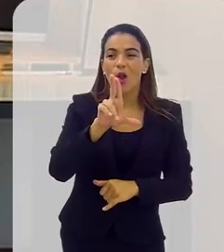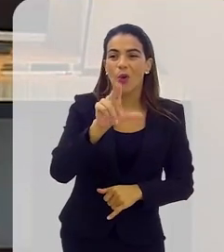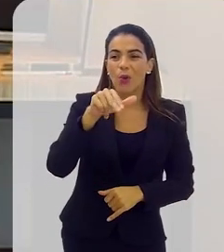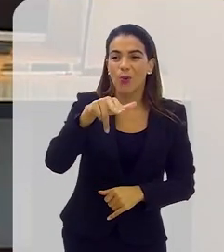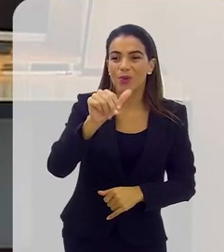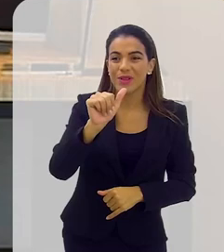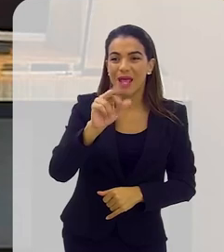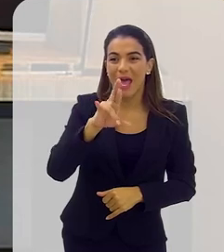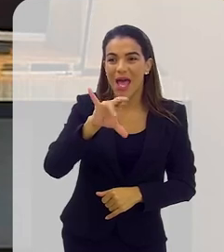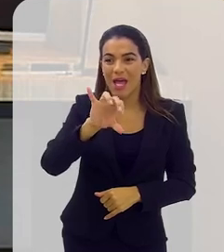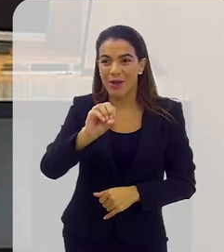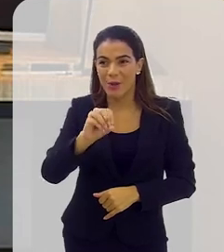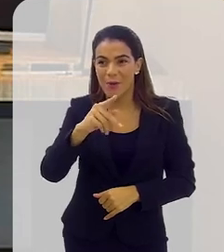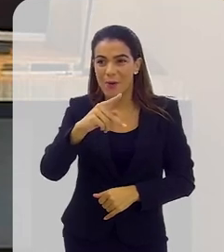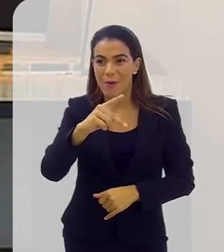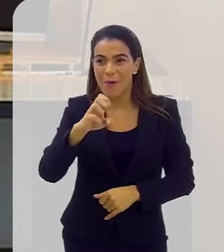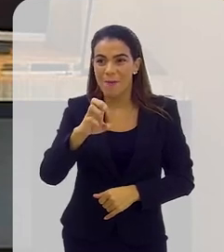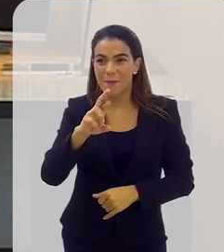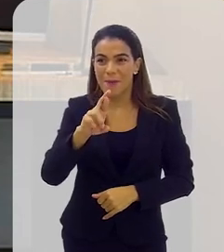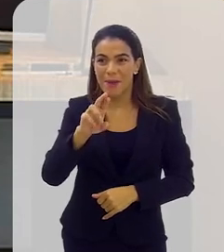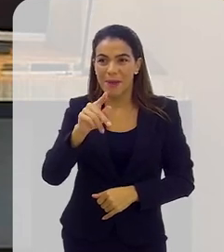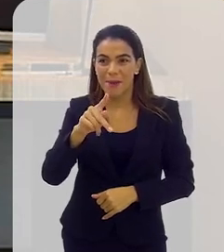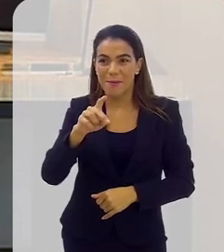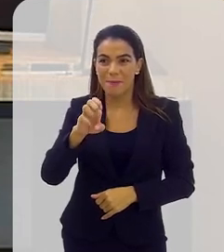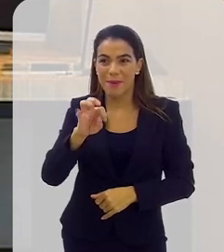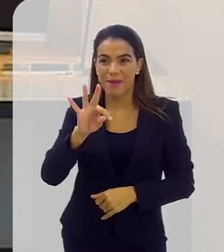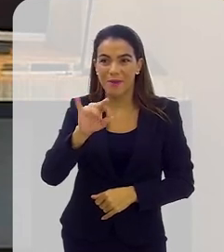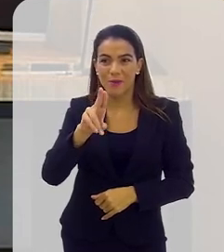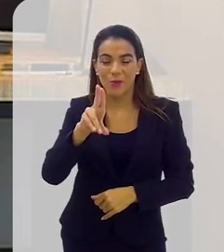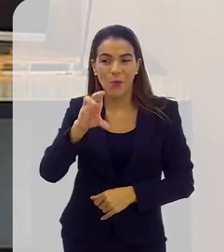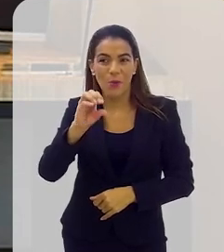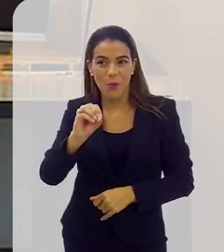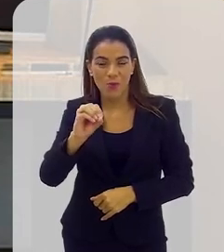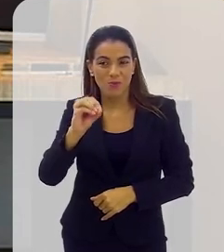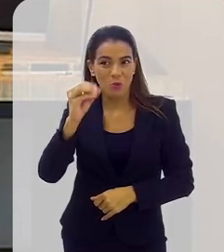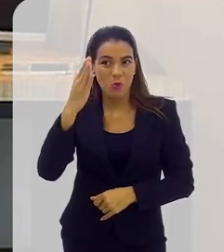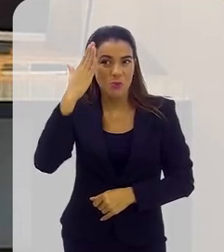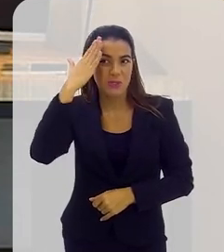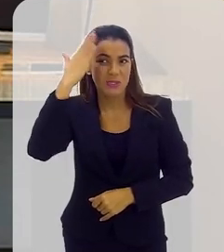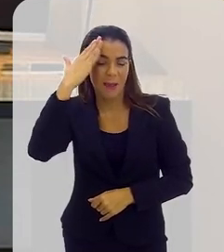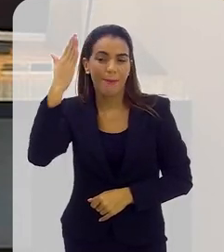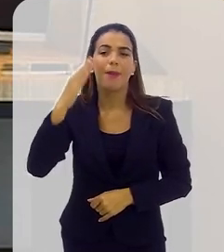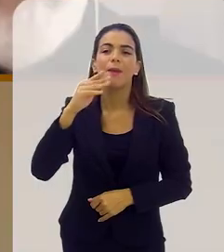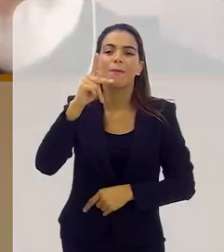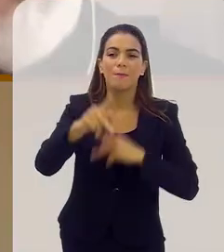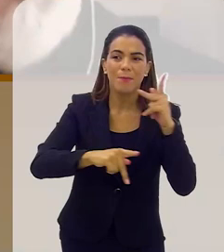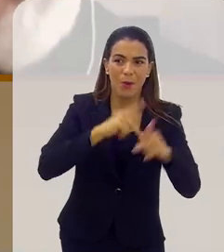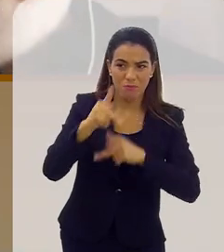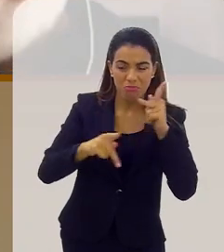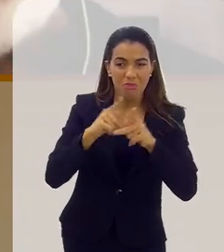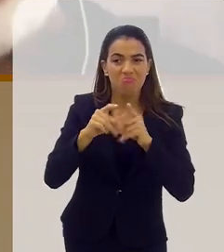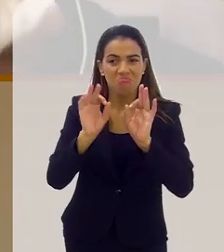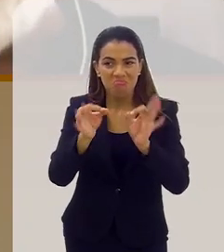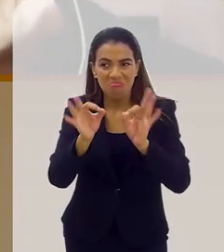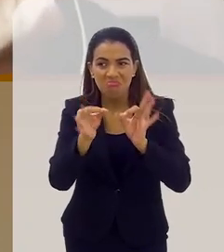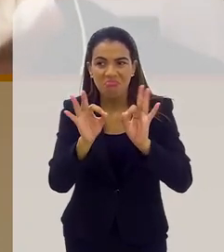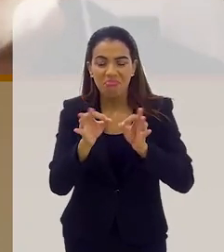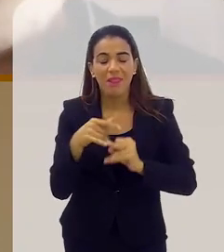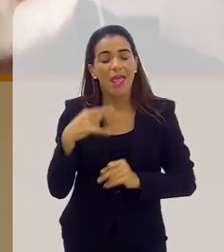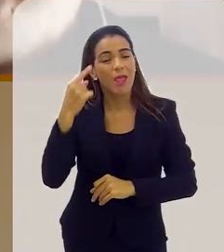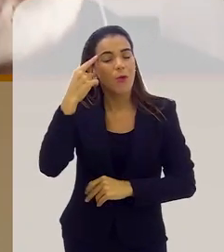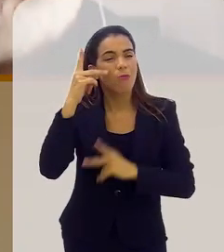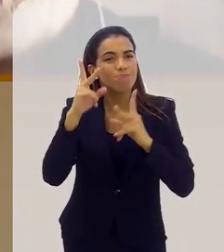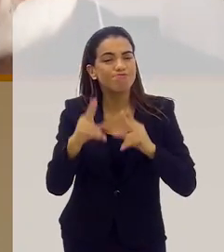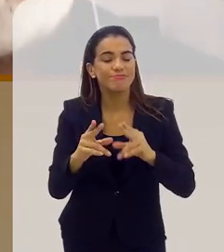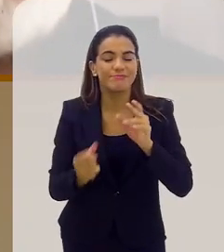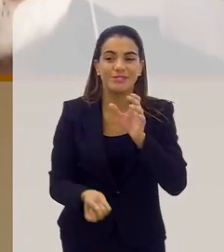o Lunário Perpétuo, a profética do saber popular. Queria que você Popular. falasse um pouquinho, né? É, o Lunário Perpétuo me veio da mesma maneira que